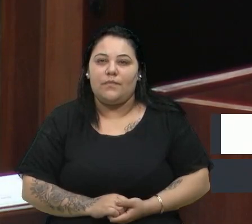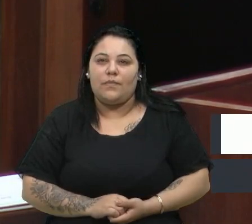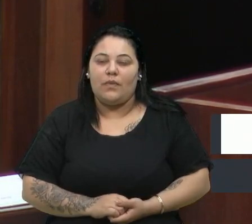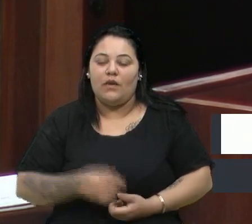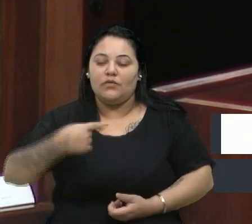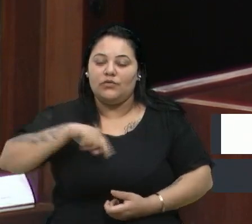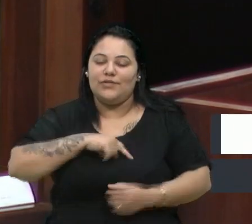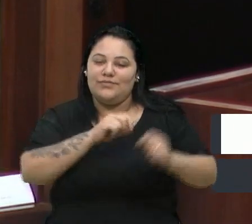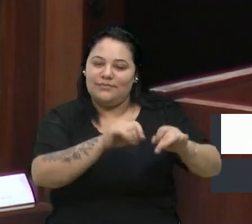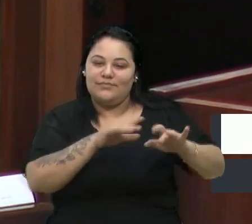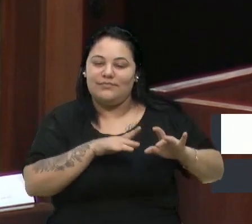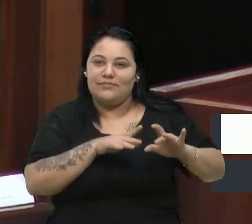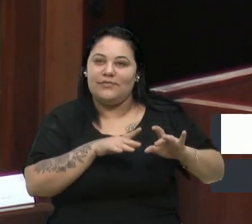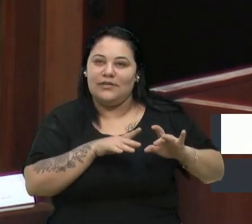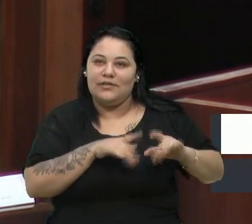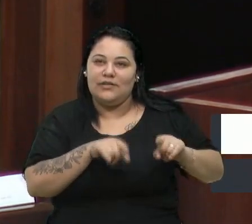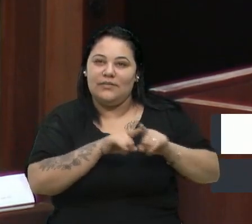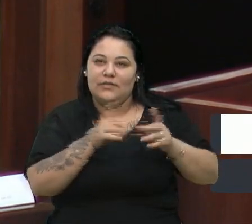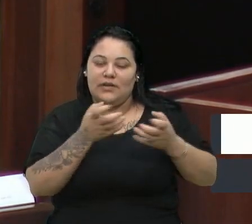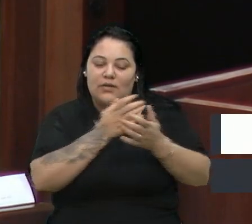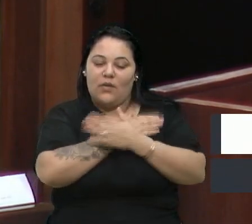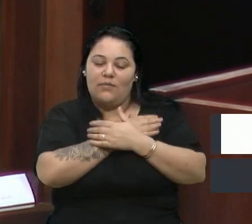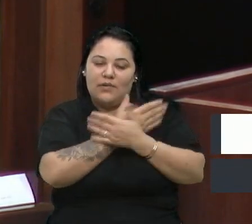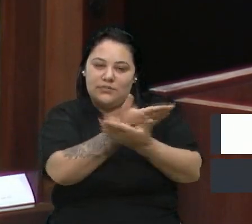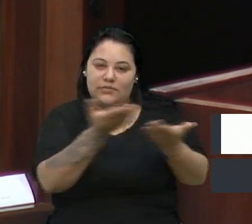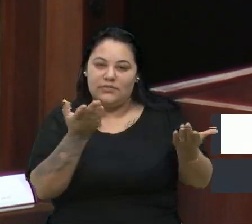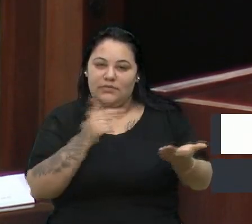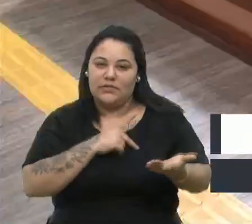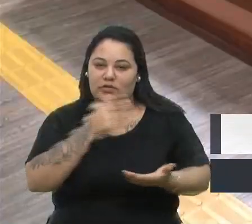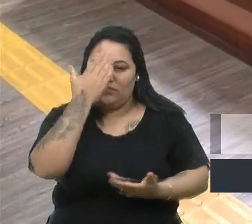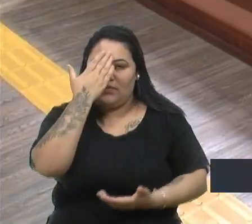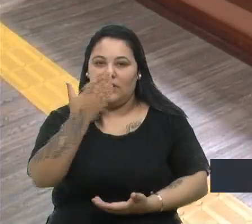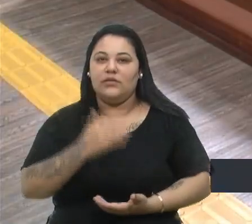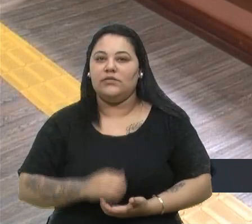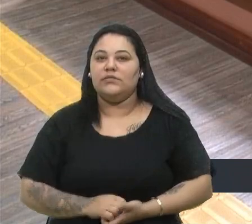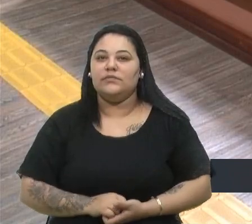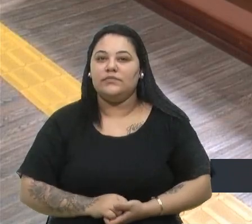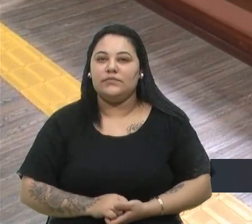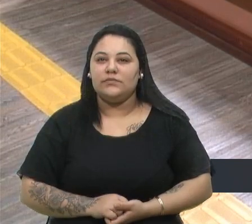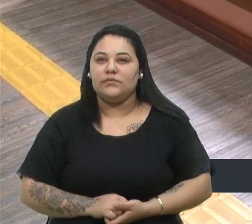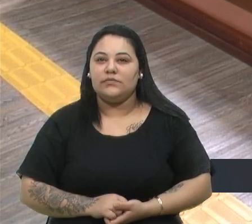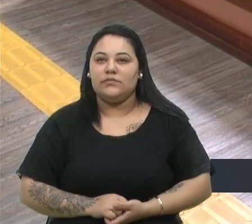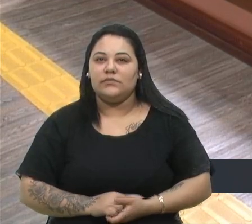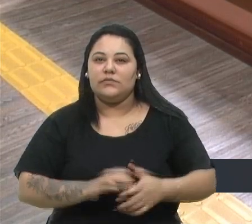nosso plenário, que eu quero dar um abraço para eles também, presidente. Obrigado. Obrigado. Em declaração de líder, bancada do PS.